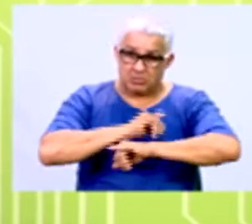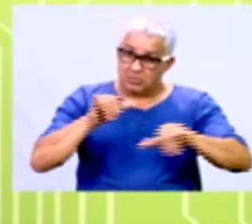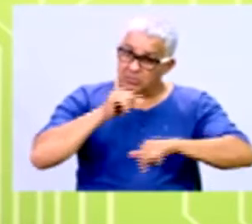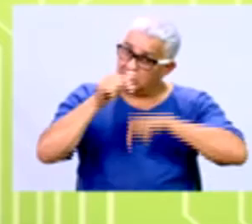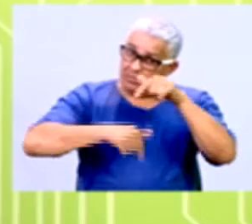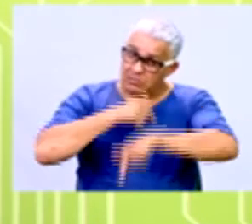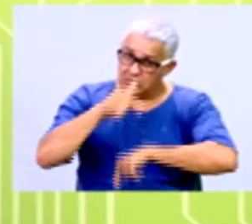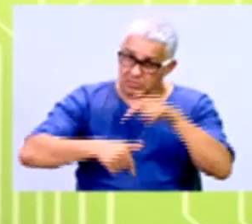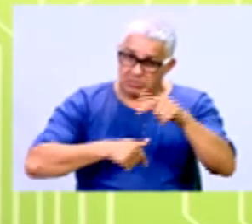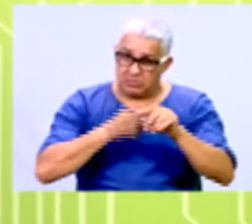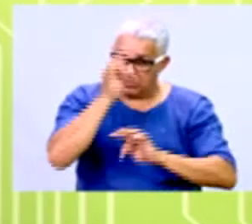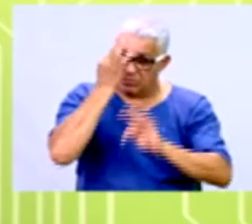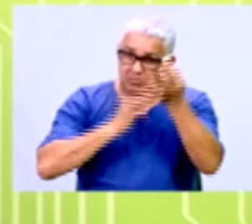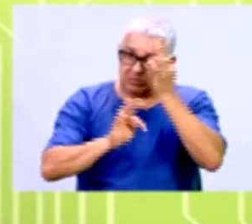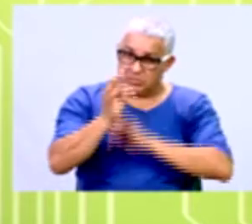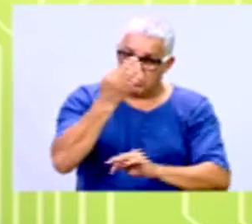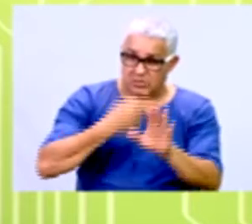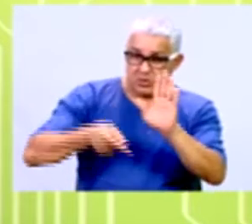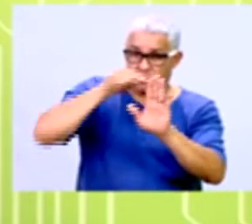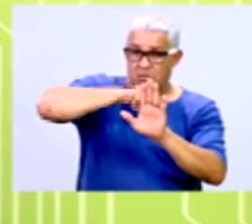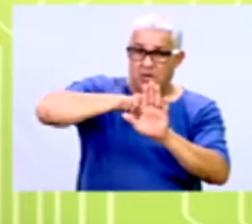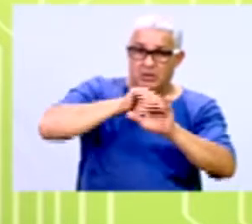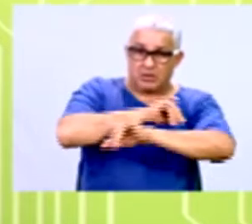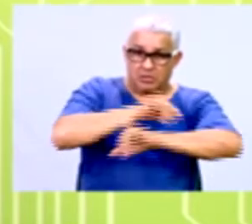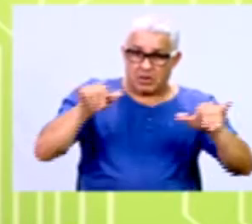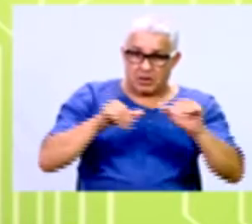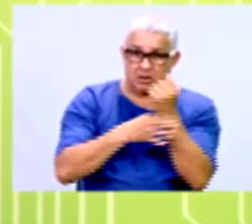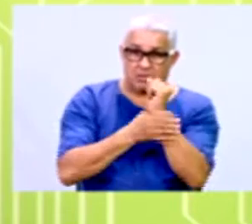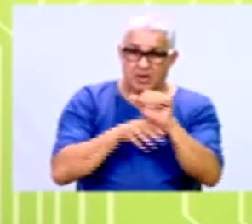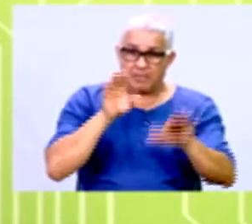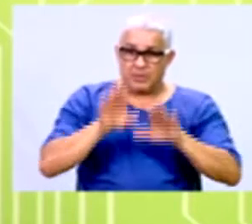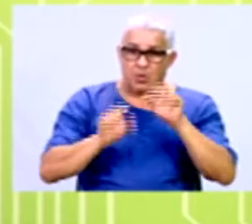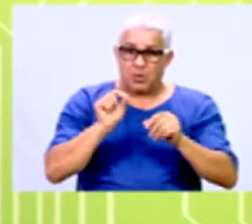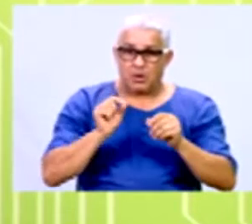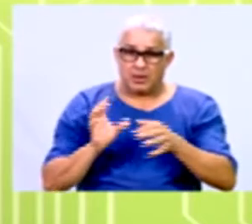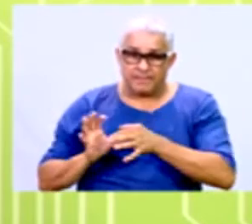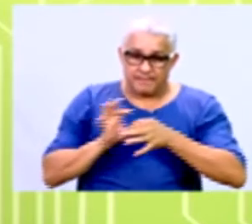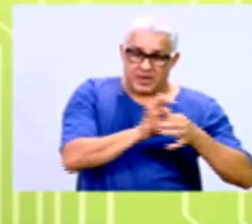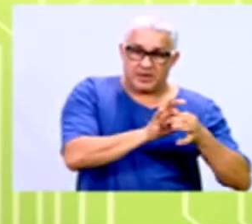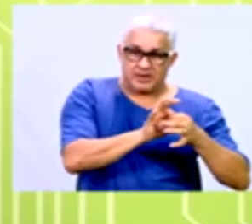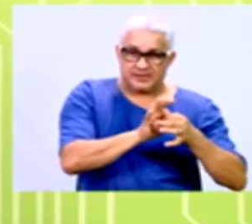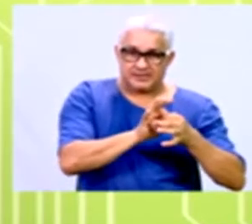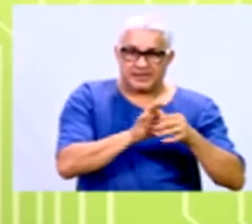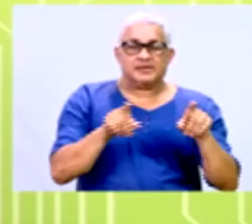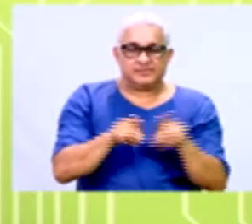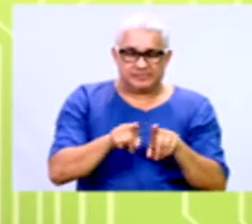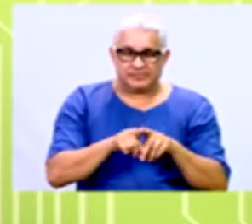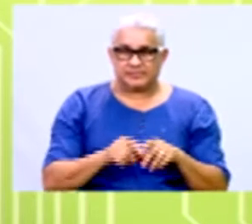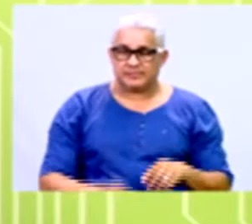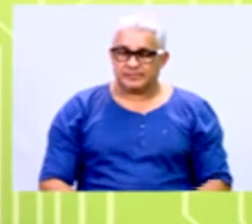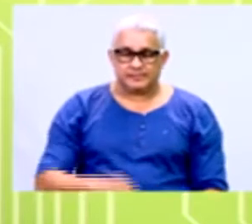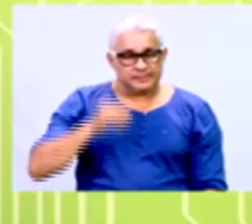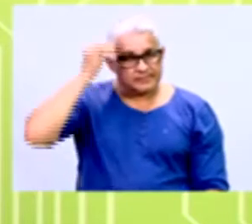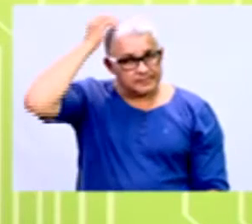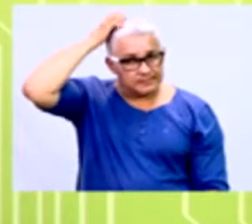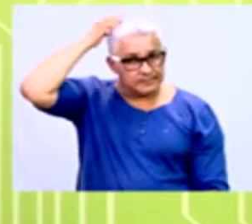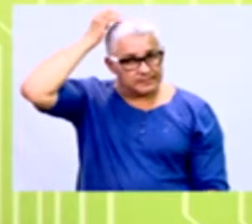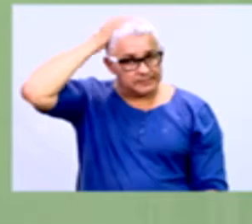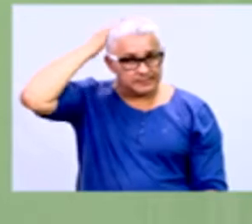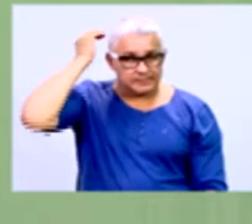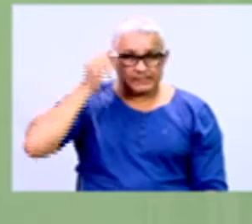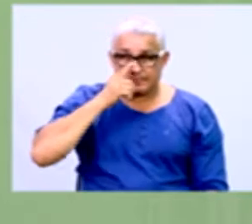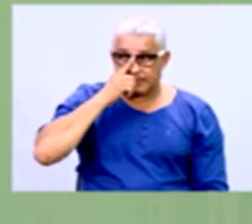trabalhamos com as tecnologias por trás da informação. E a segurança depende especificamente disso também, certo?